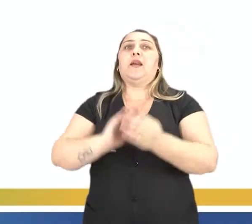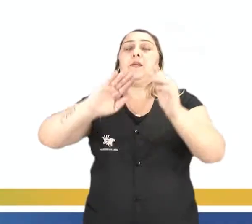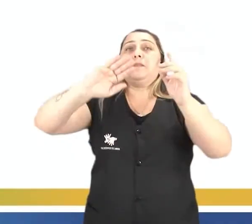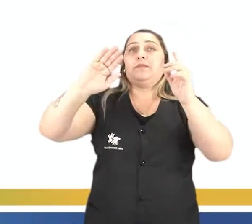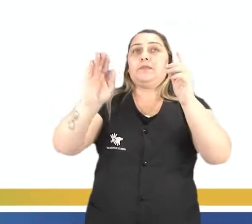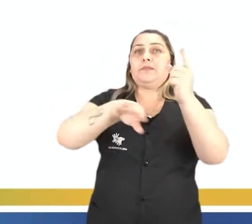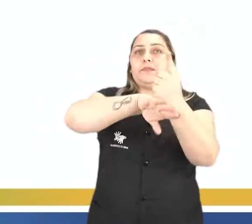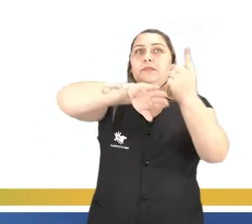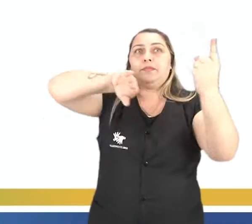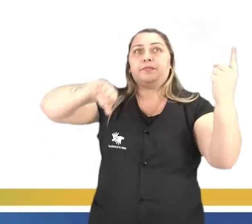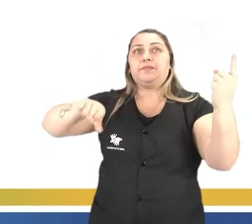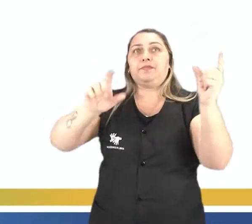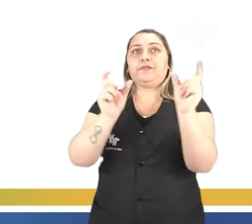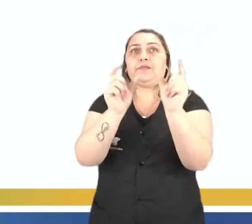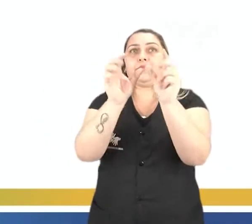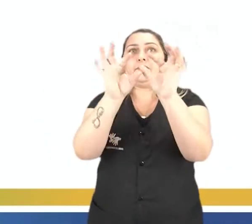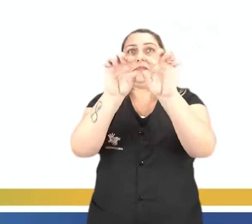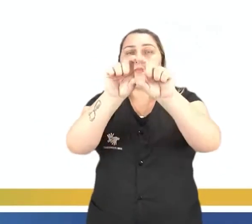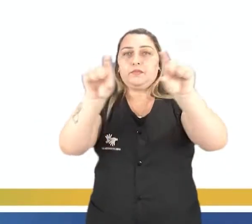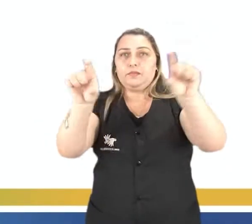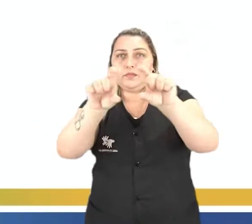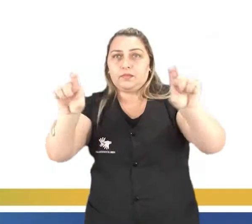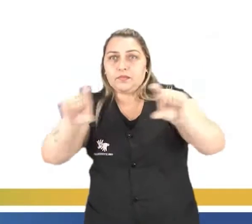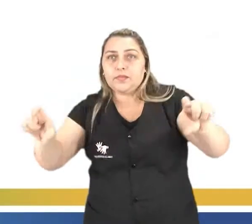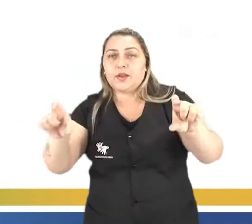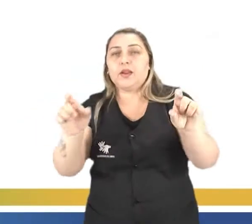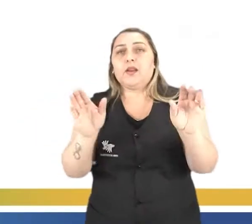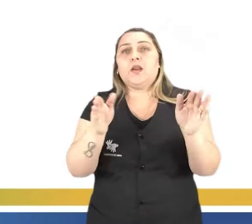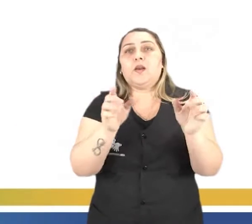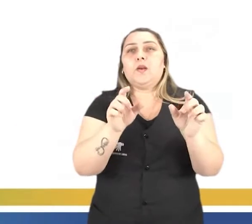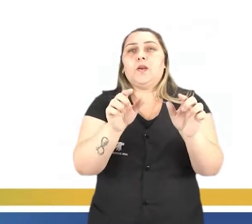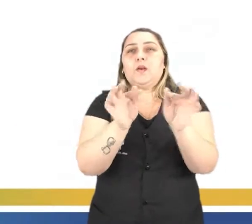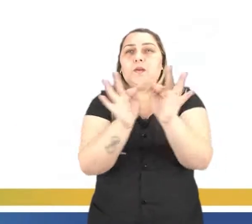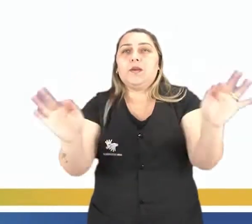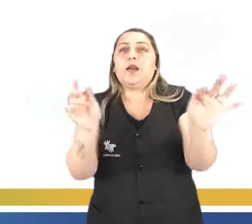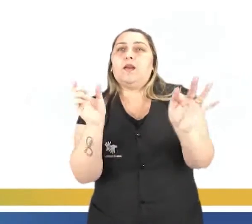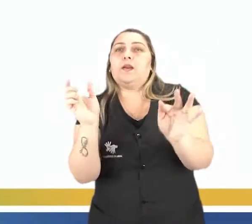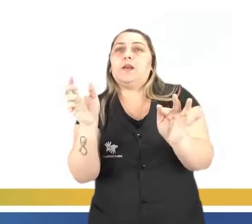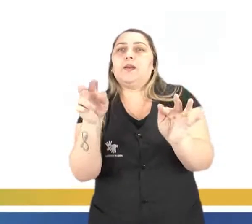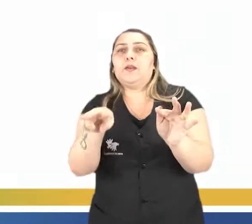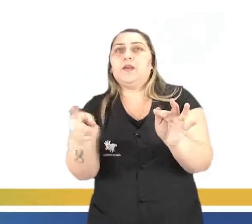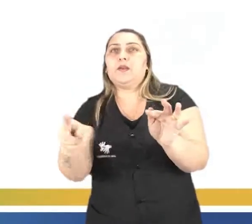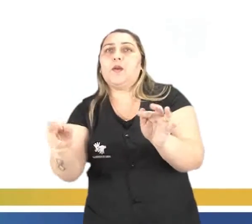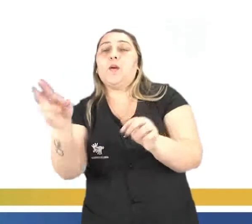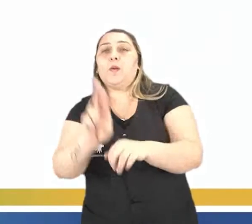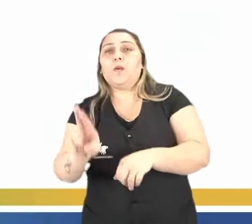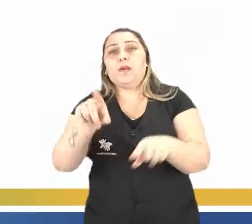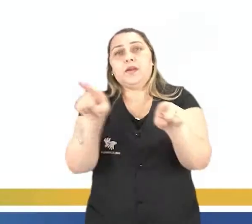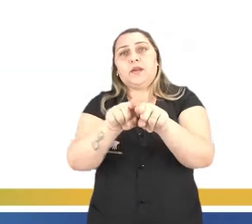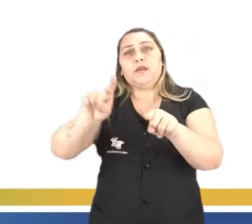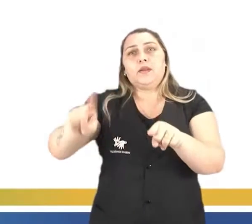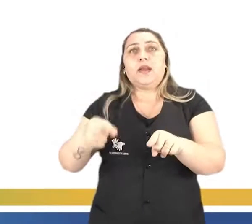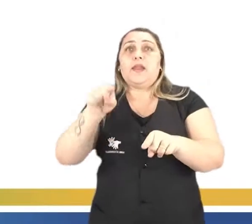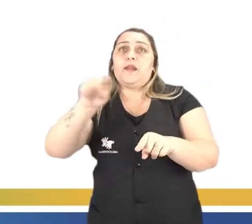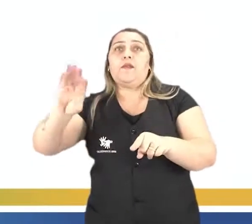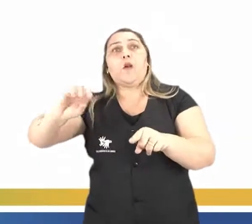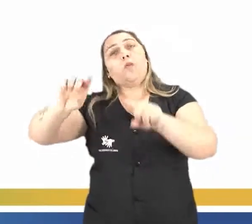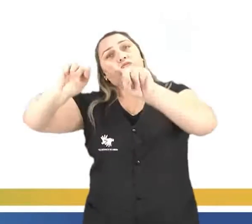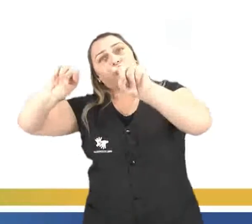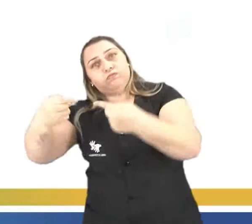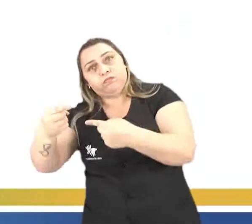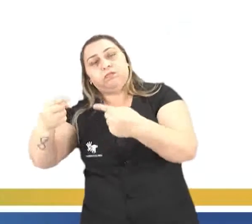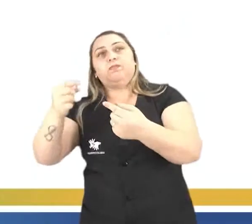Para isolar orações ou termos intercalados, aqui se usam também no lugar das vírgulas, travessões ou